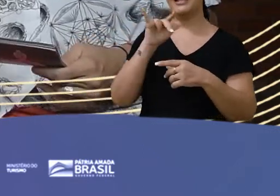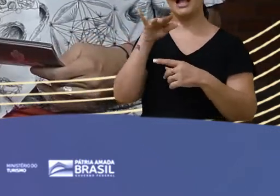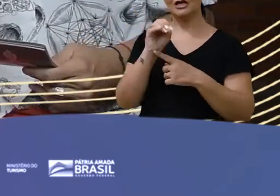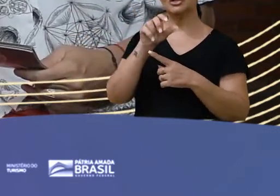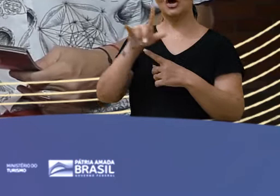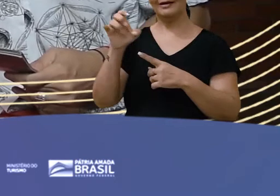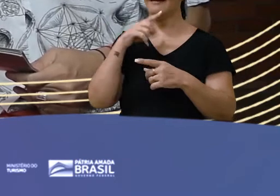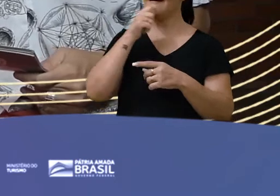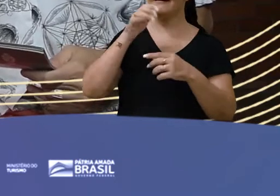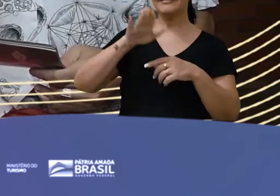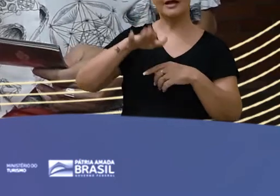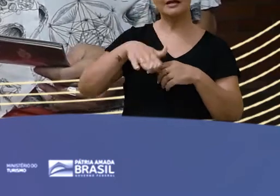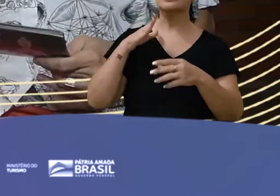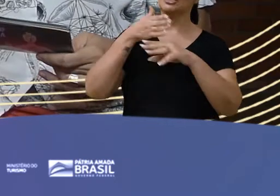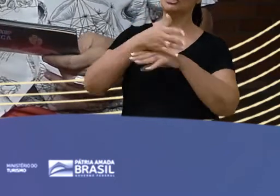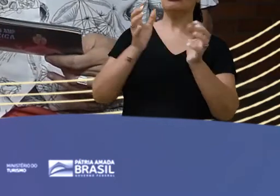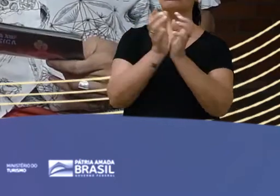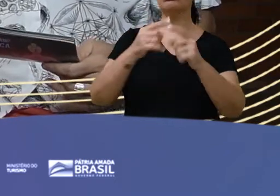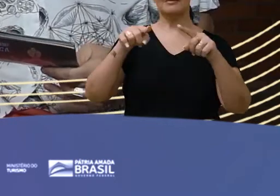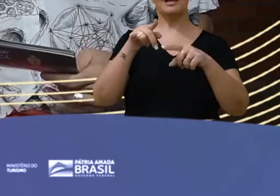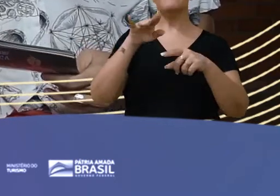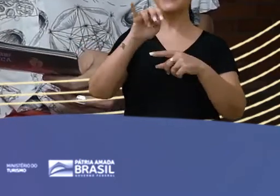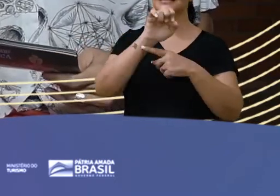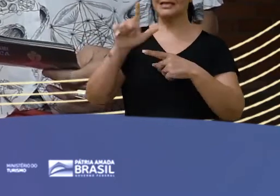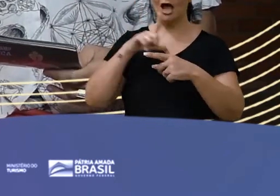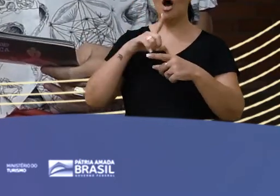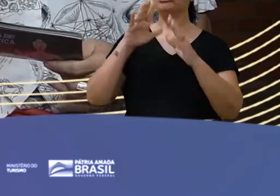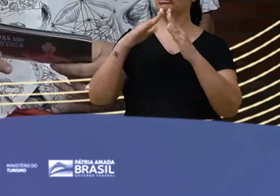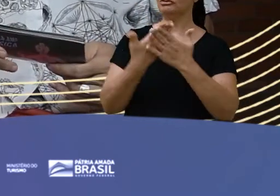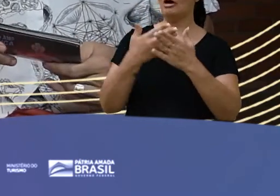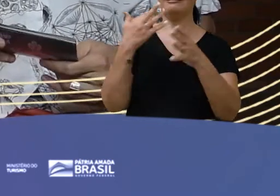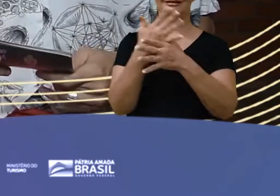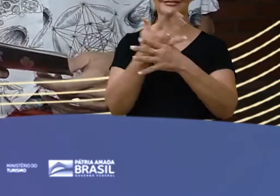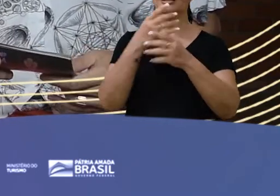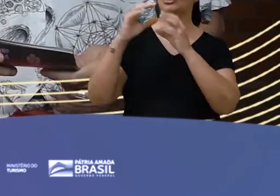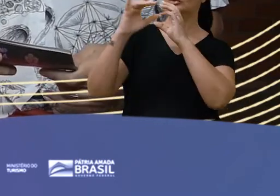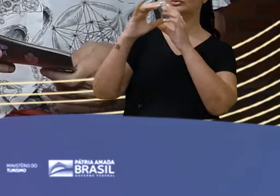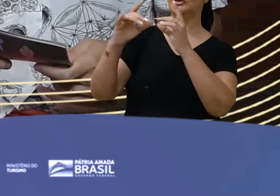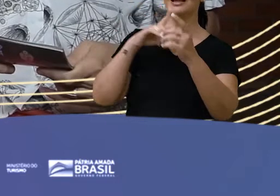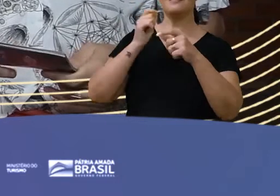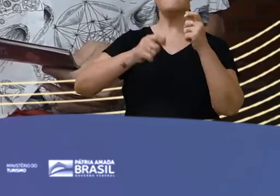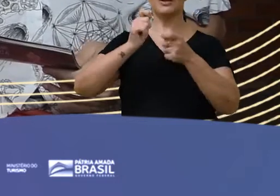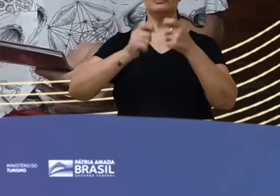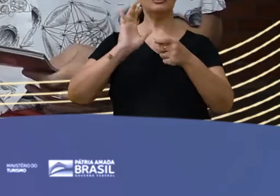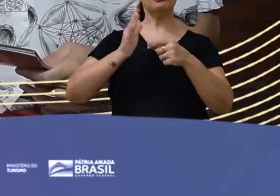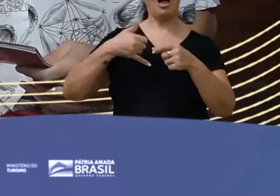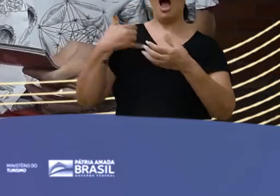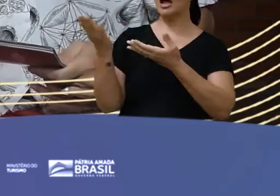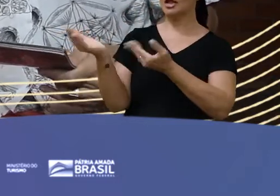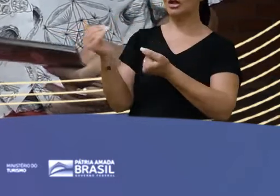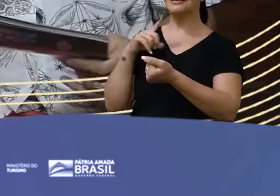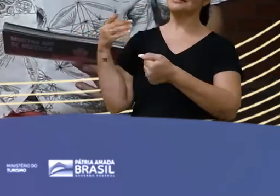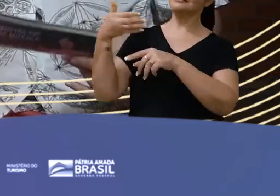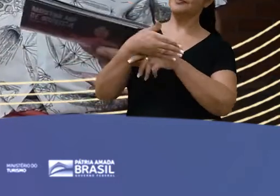Ali, ainda criança, entrou na banda marcial da sua cidade, tocando instrumentos de sopro e percussão. Já na